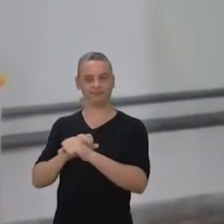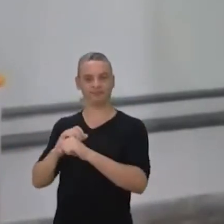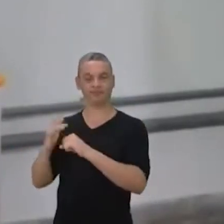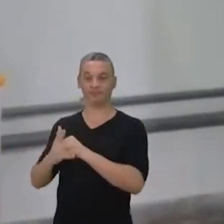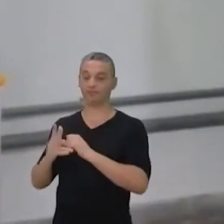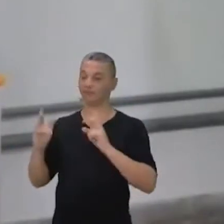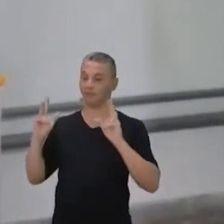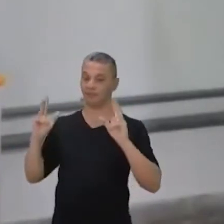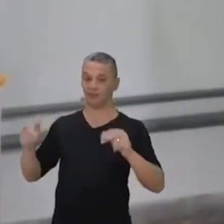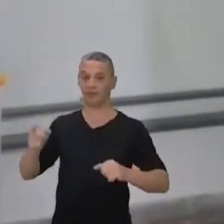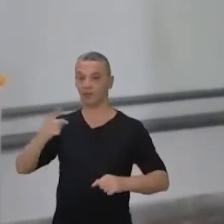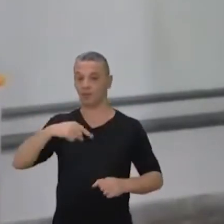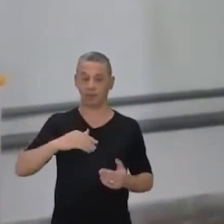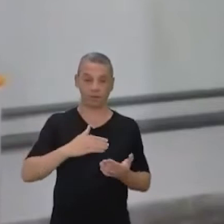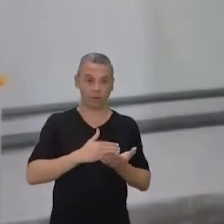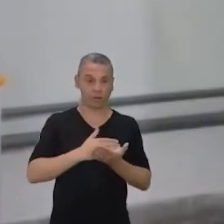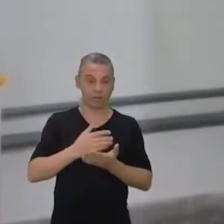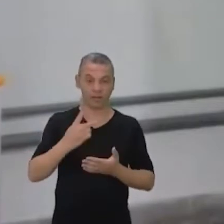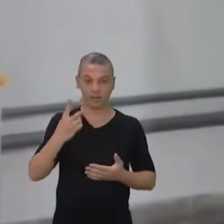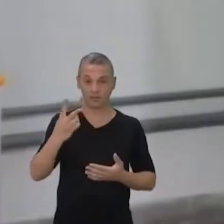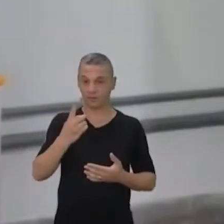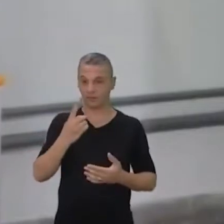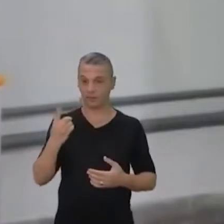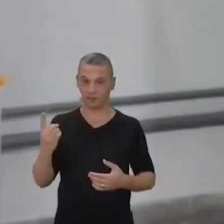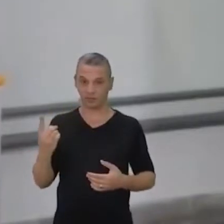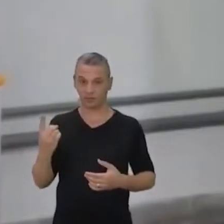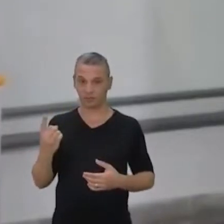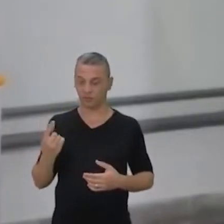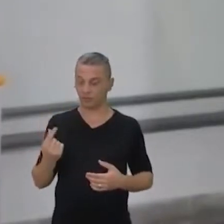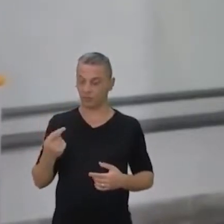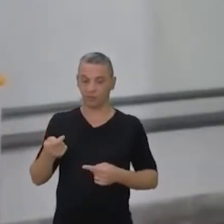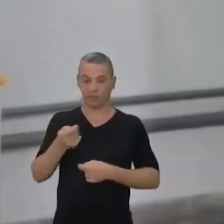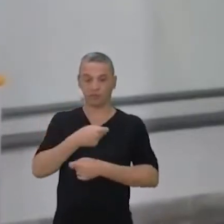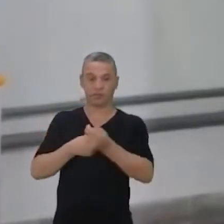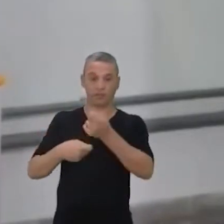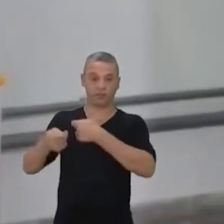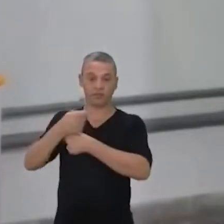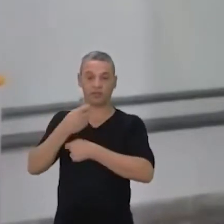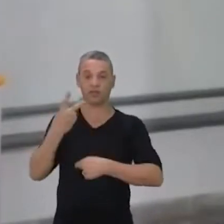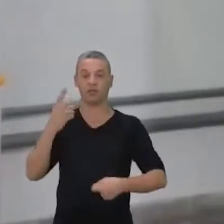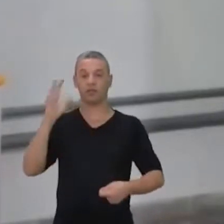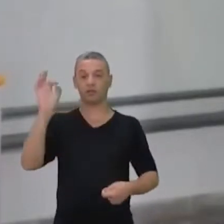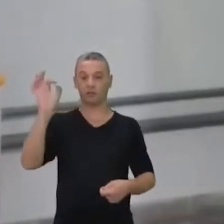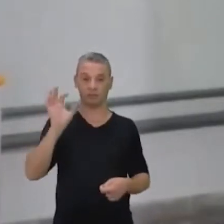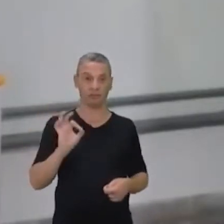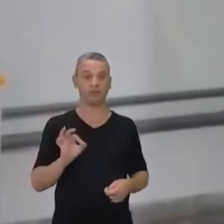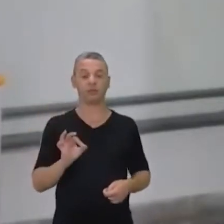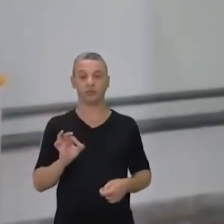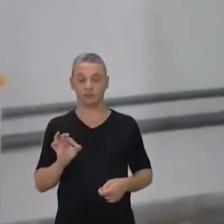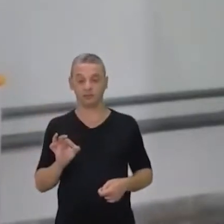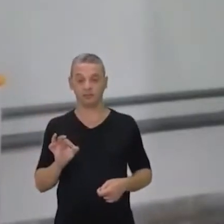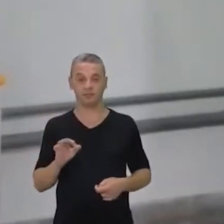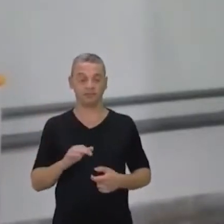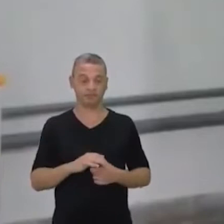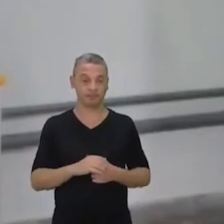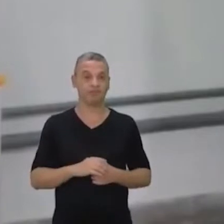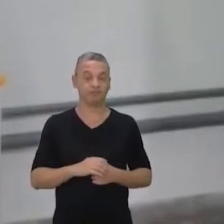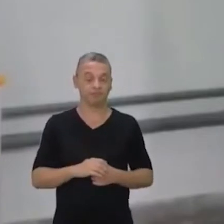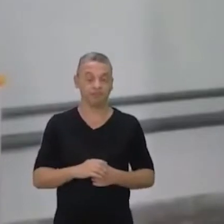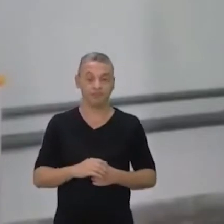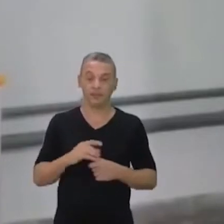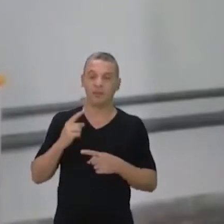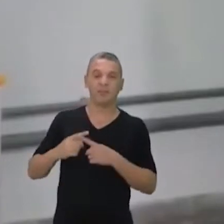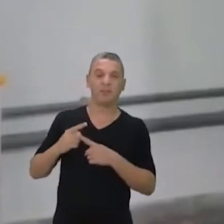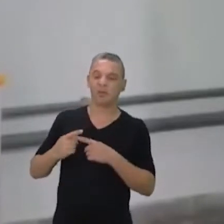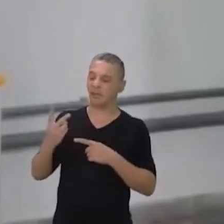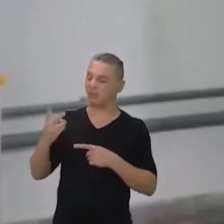pouquinho, nós começamos o ano de 2021 com uma taxa Selic de 2%. tá certo? E aí, por que o governo ele